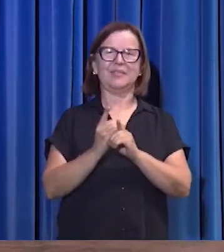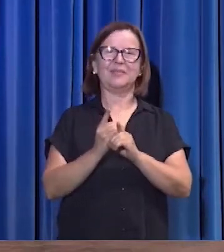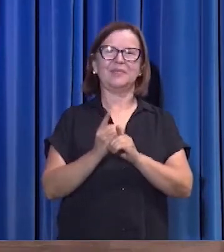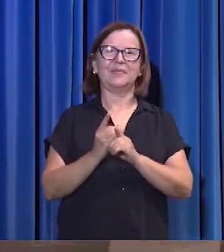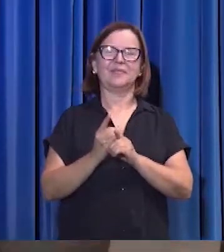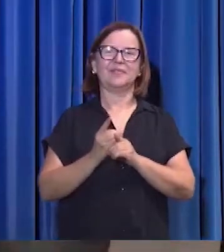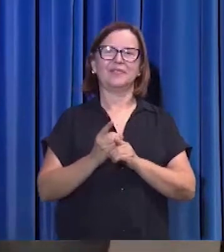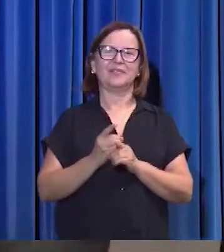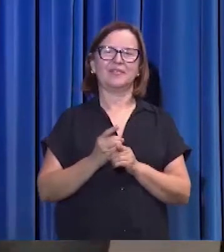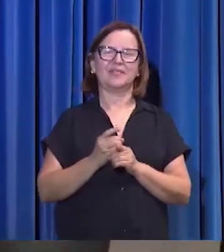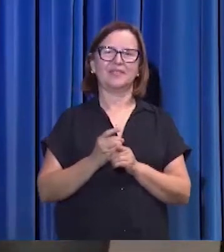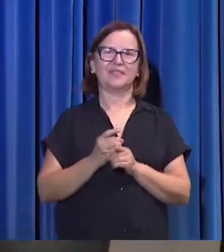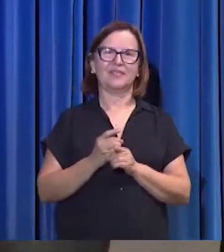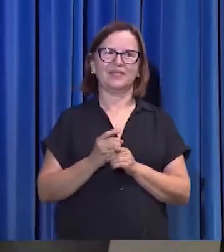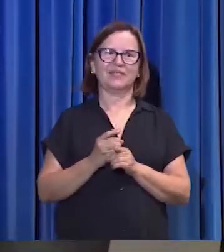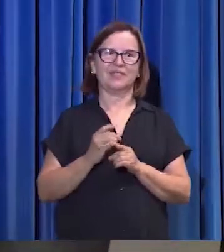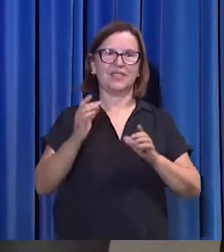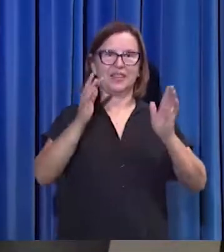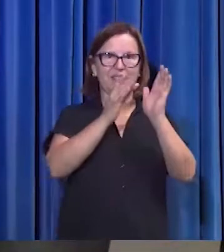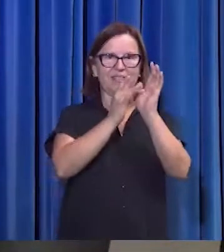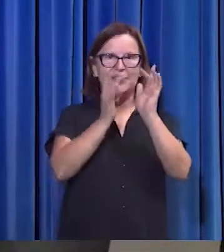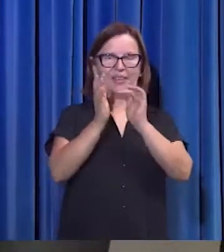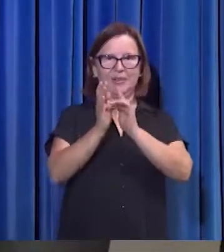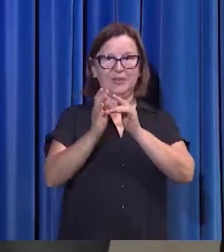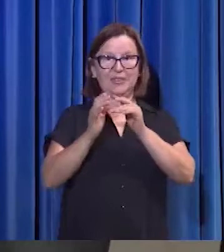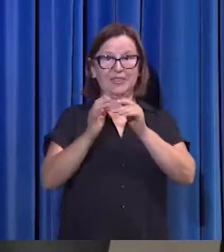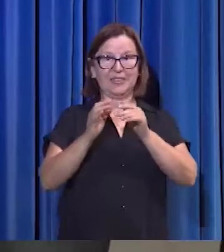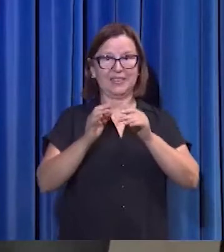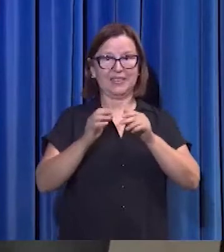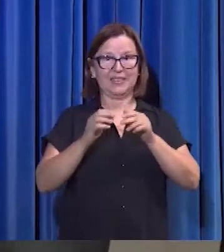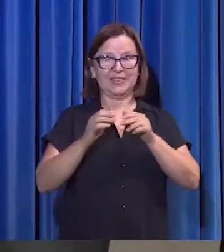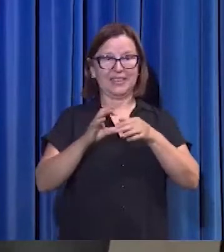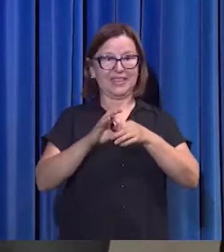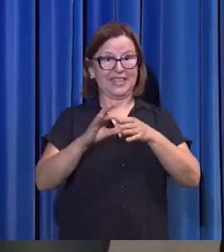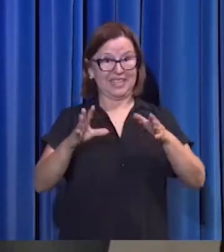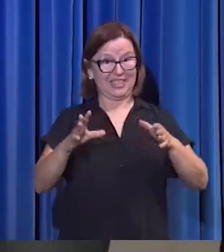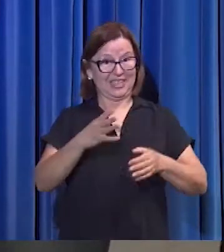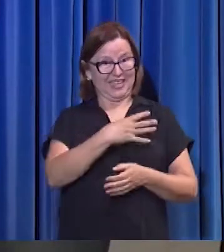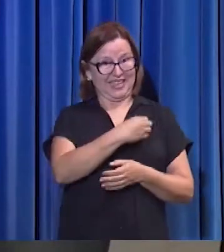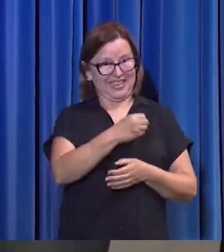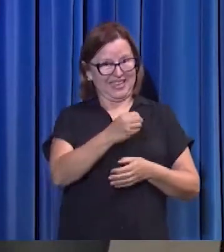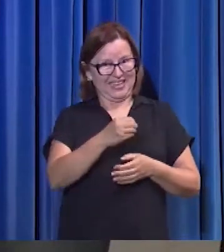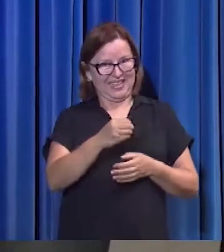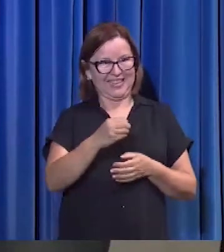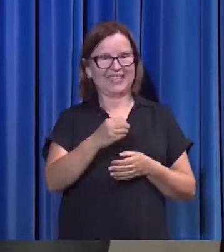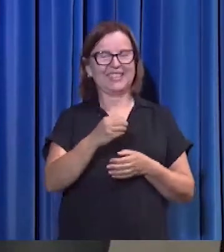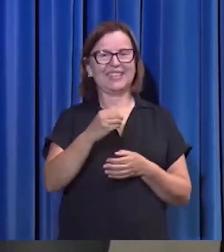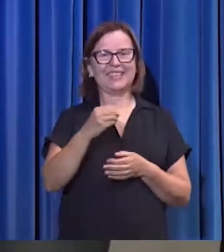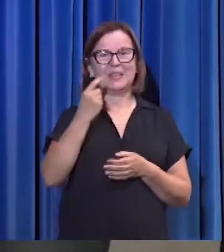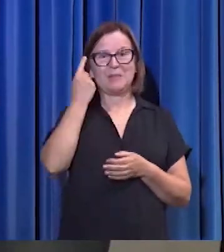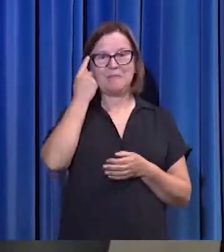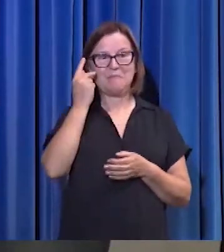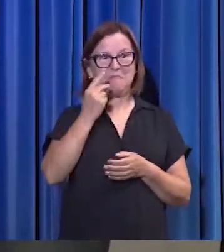Ele está deixando a sua herança aos seus herdeiros.